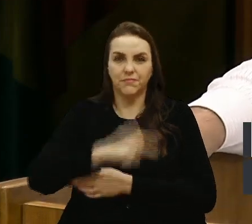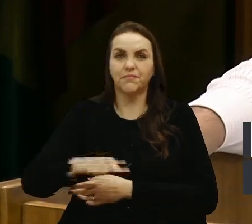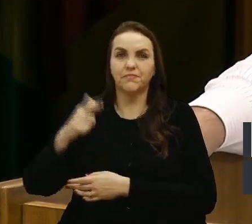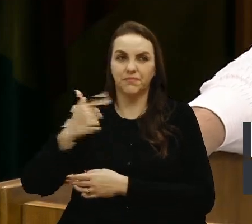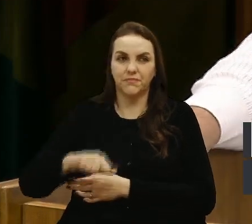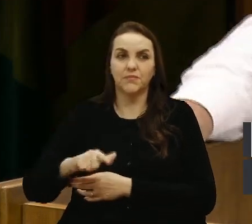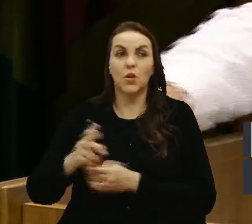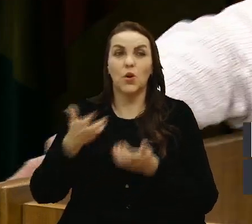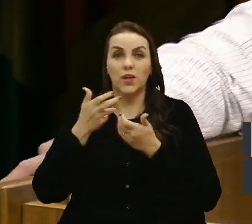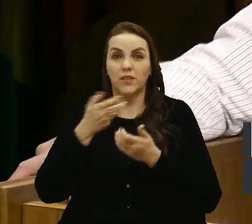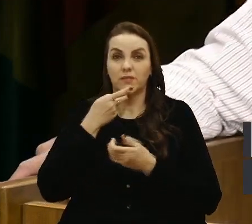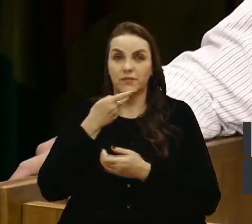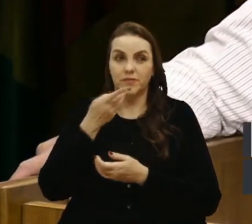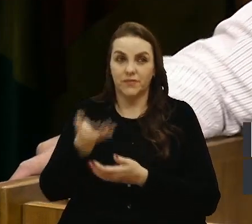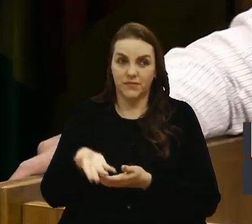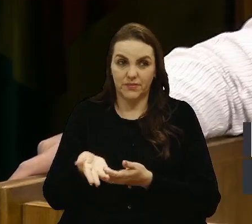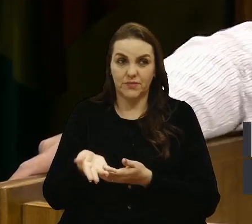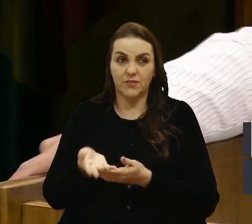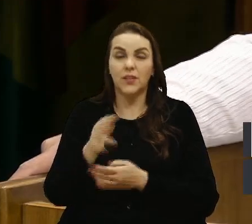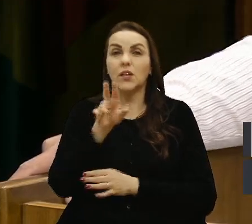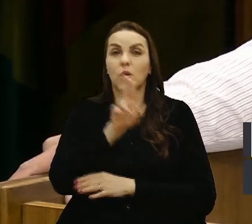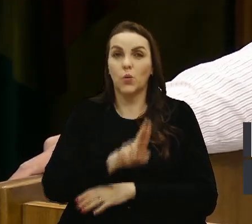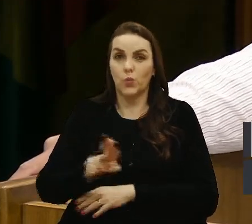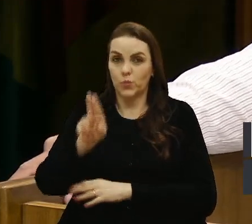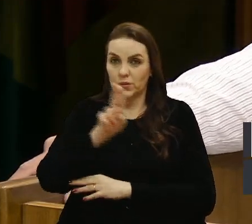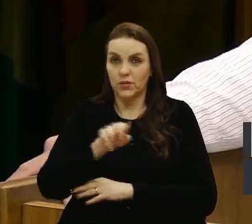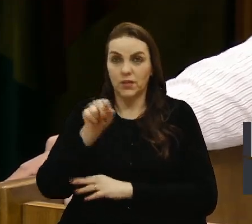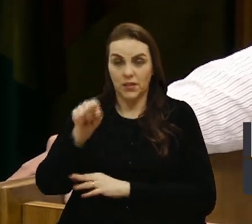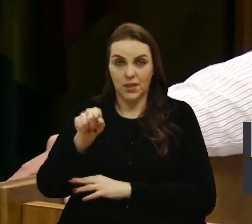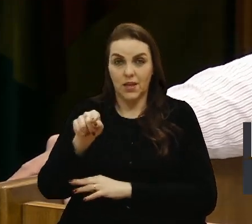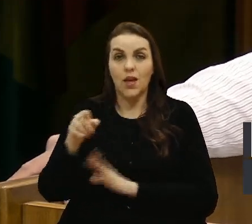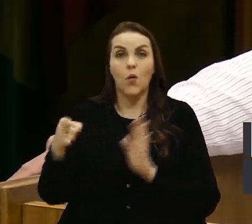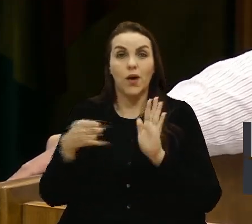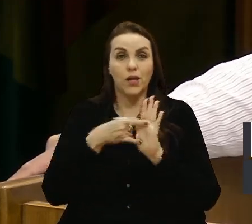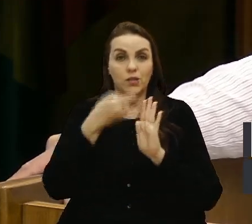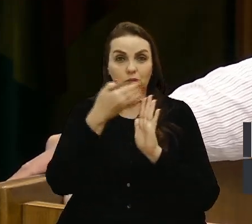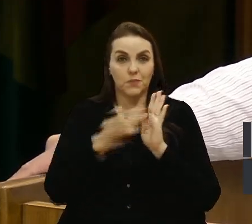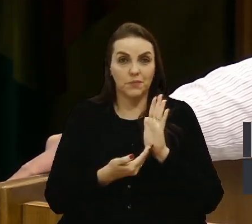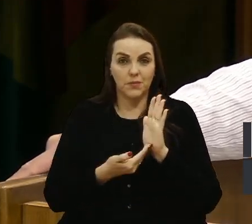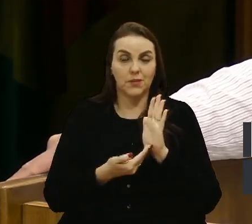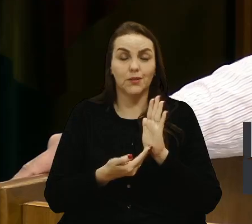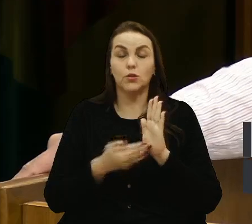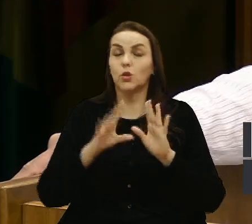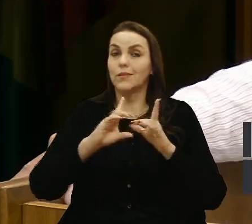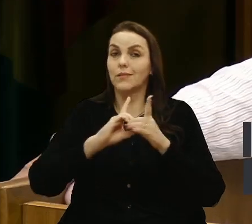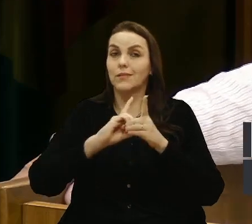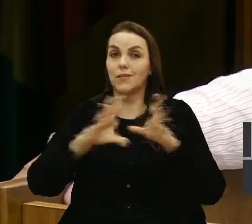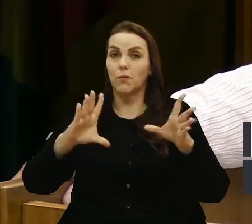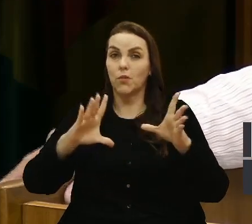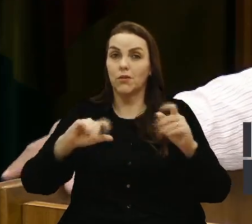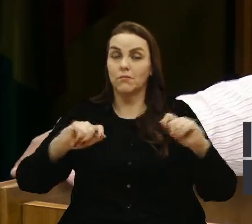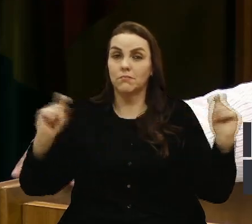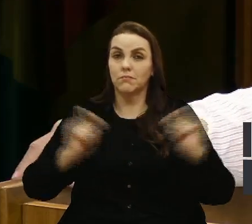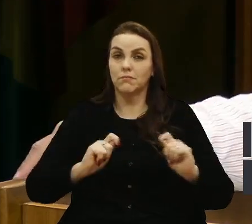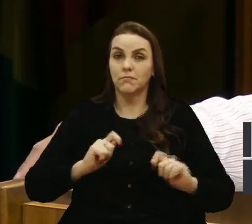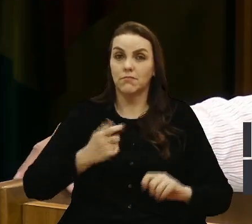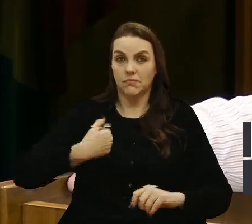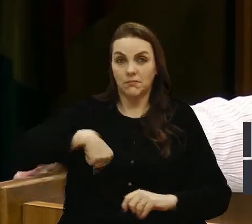eu quero dizer que eu utilizarei esse regimento e as forças que a democracia nos